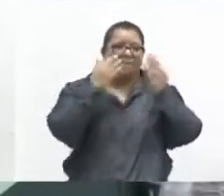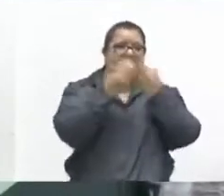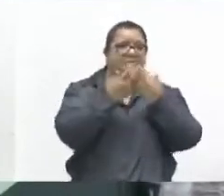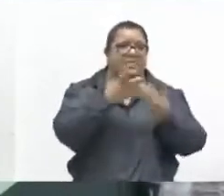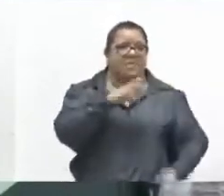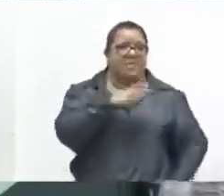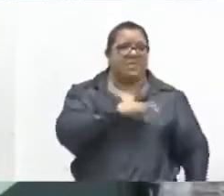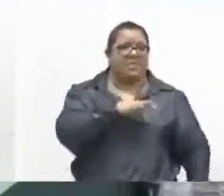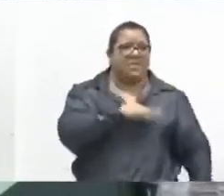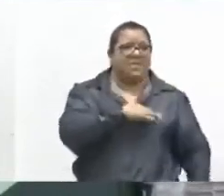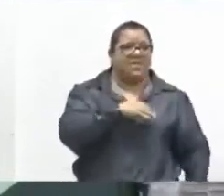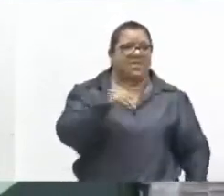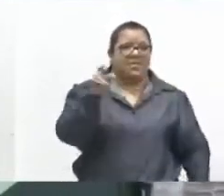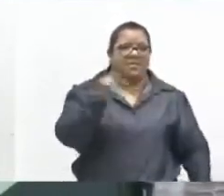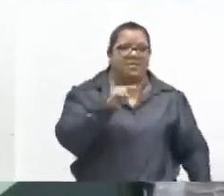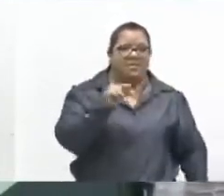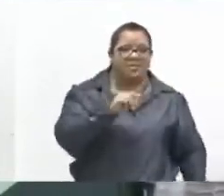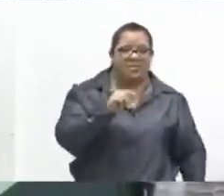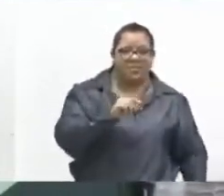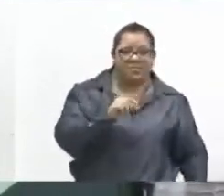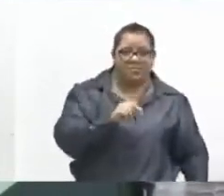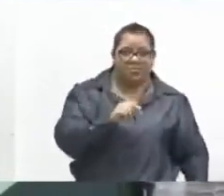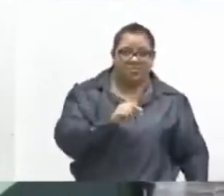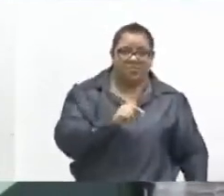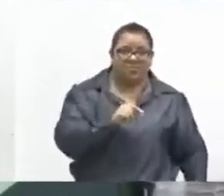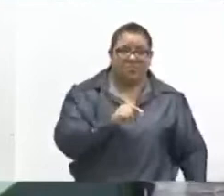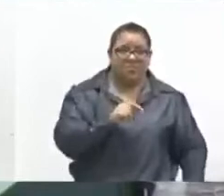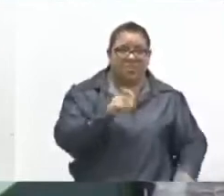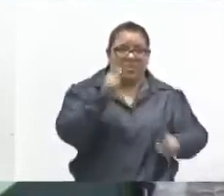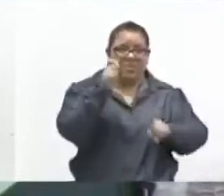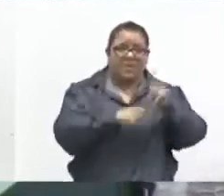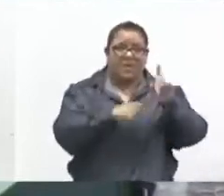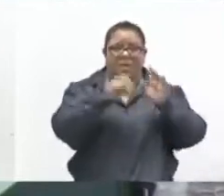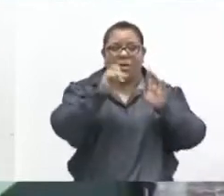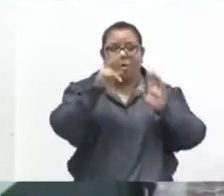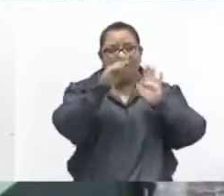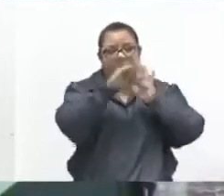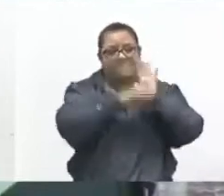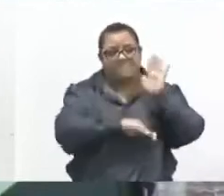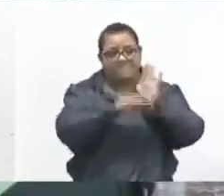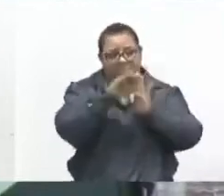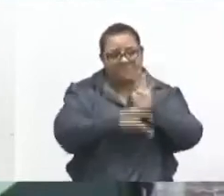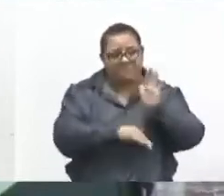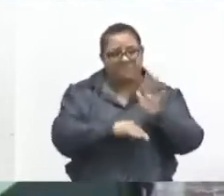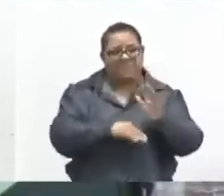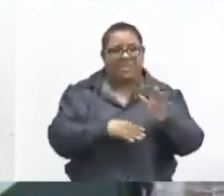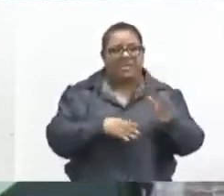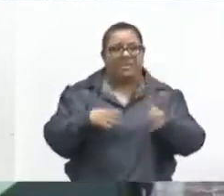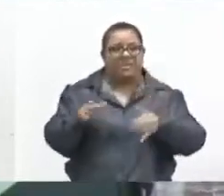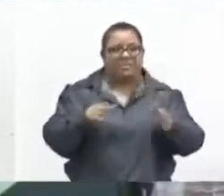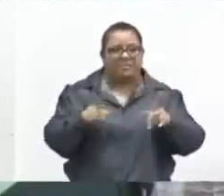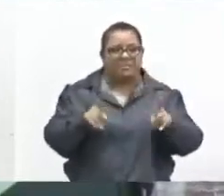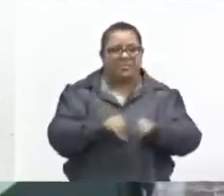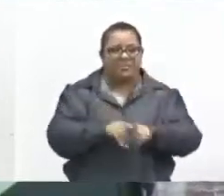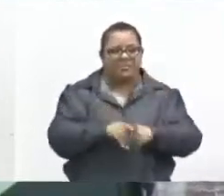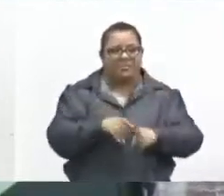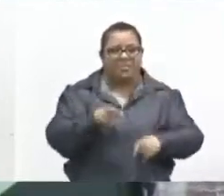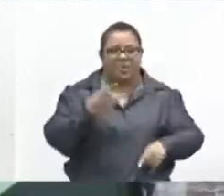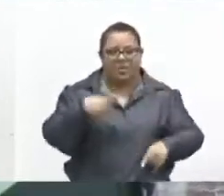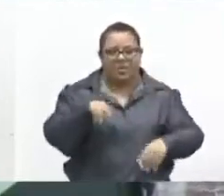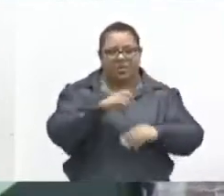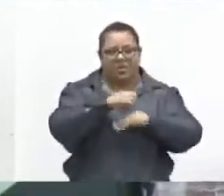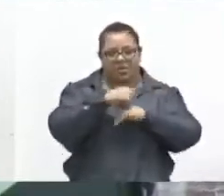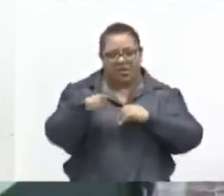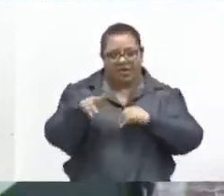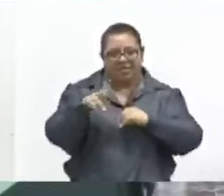capita está em até 1,5 salários mínimos mês ou abaixo, conforme Política Nacional de Assistência Estudantil. Isso a gente traz